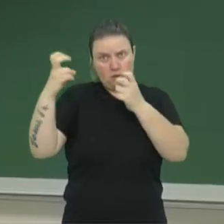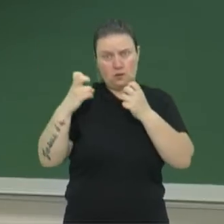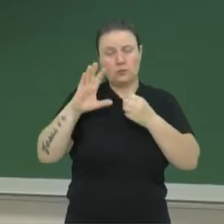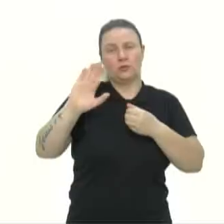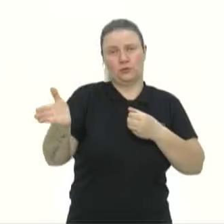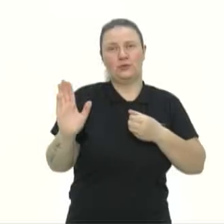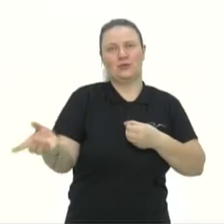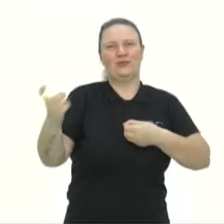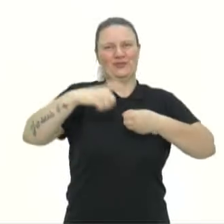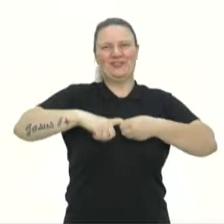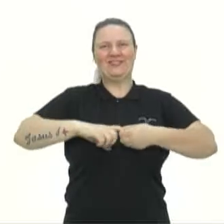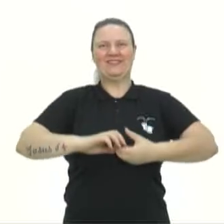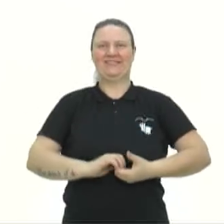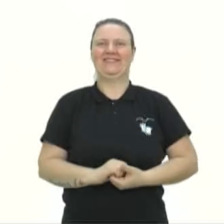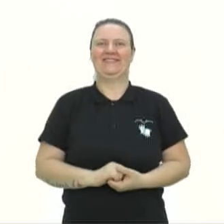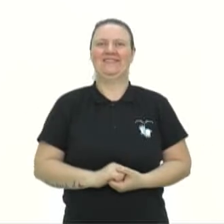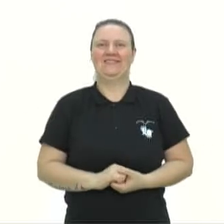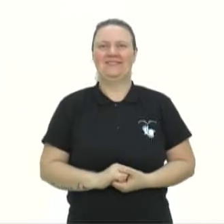voltamos.